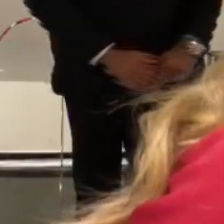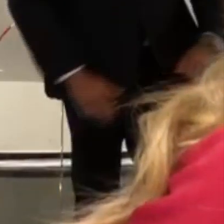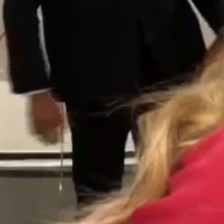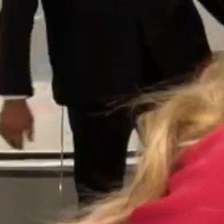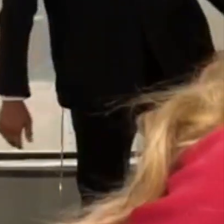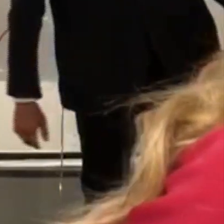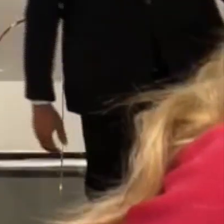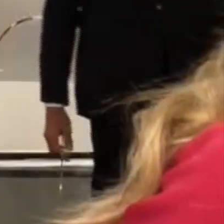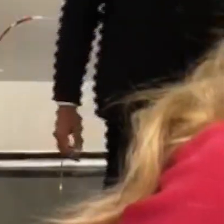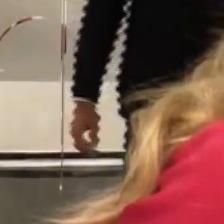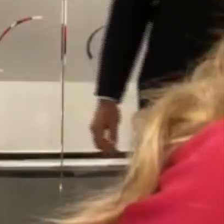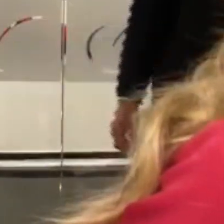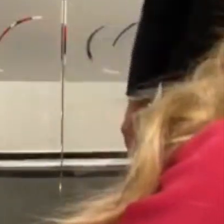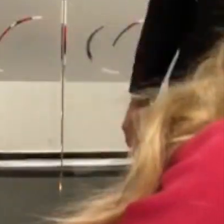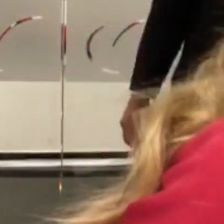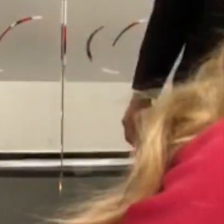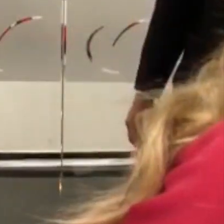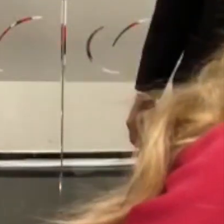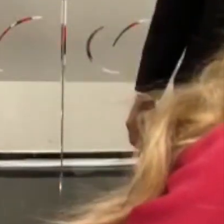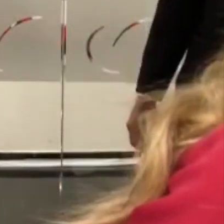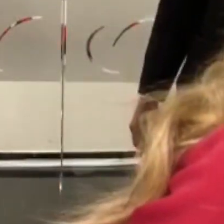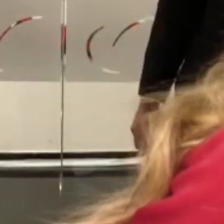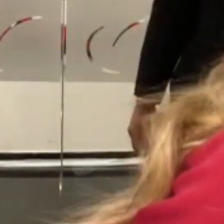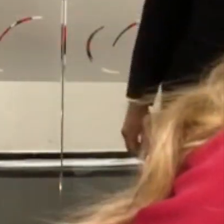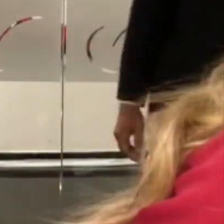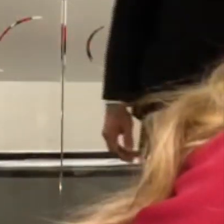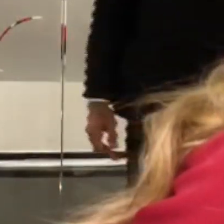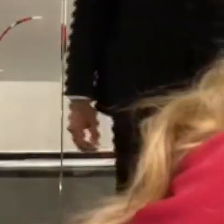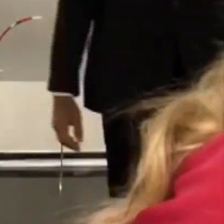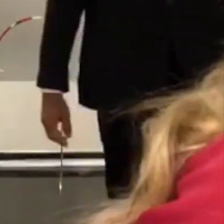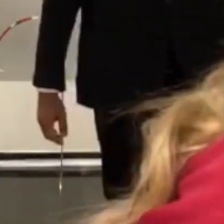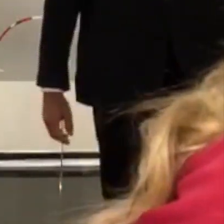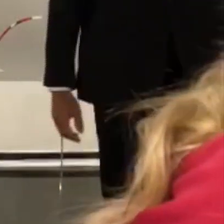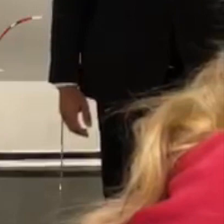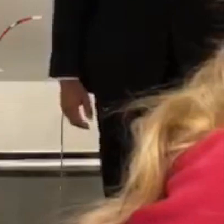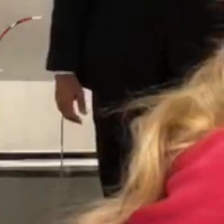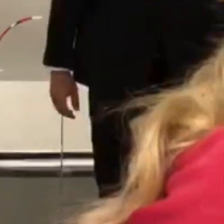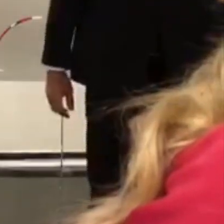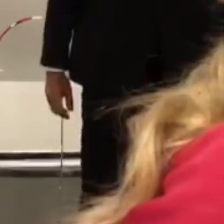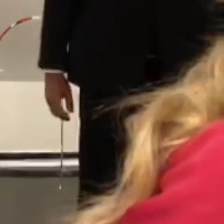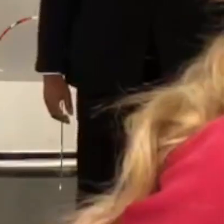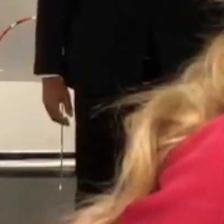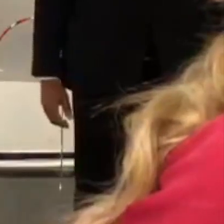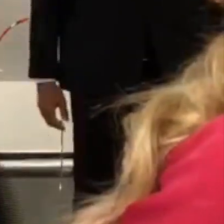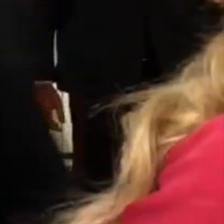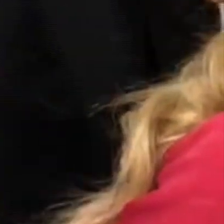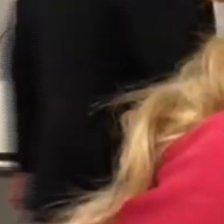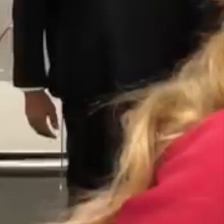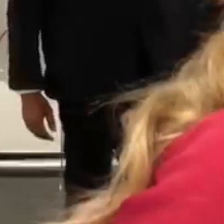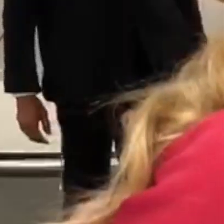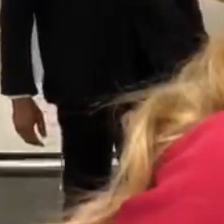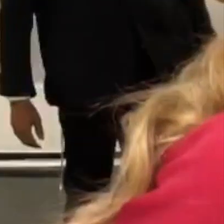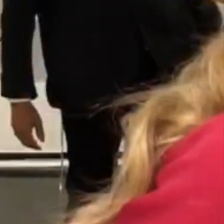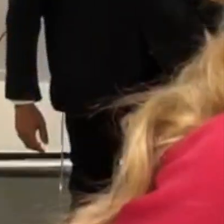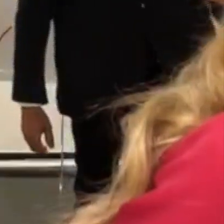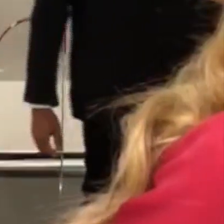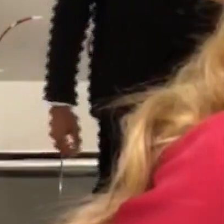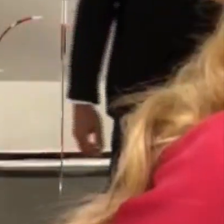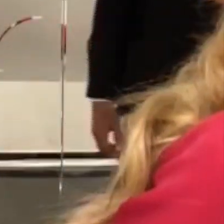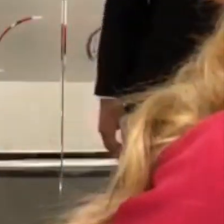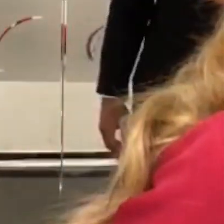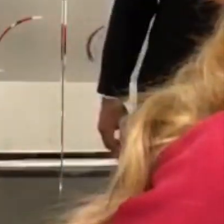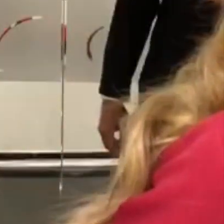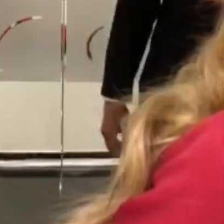sua capacidade, sua disposição para o trabalho, vai engrandecer esse tribunal e trazer excelentes frutos